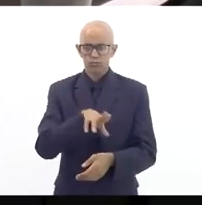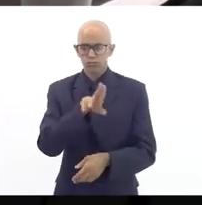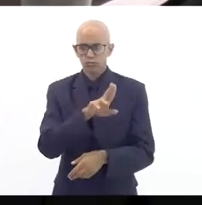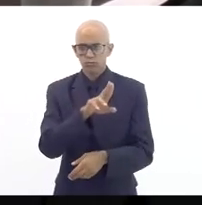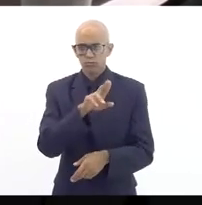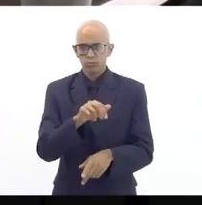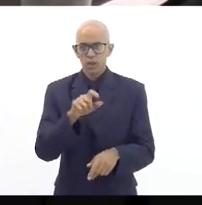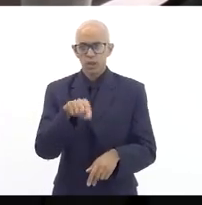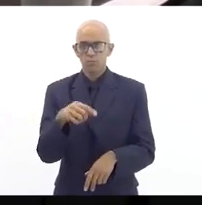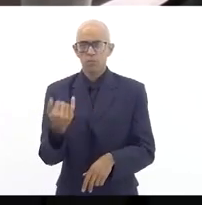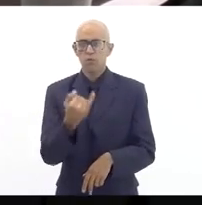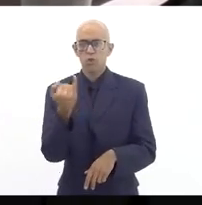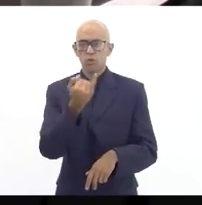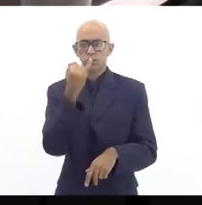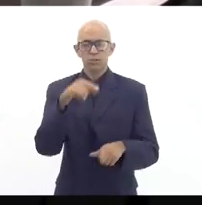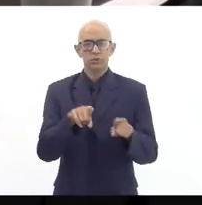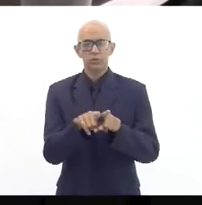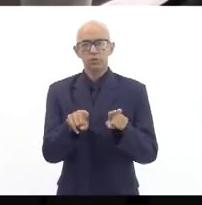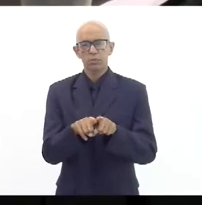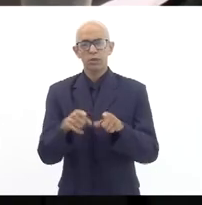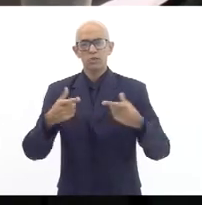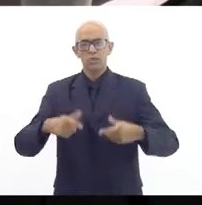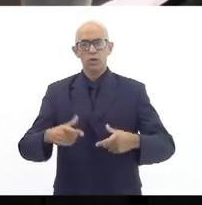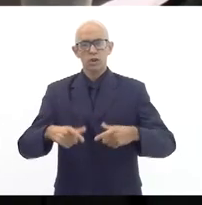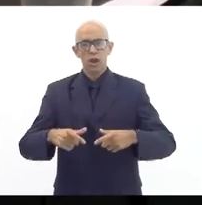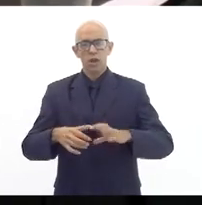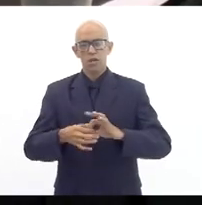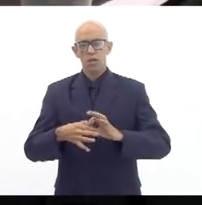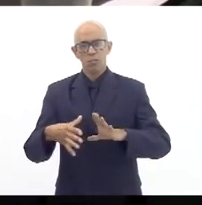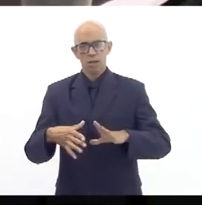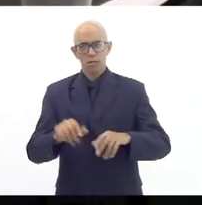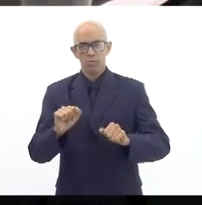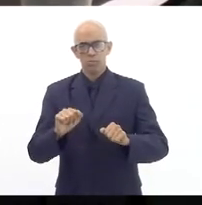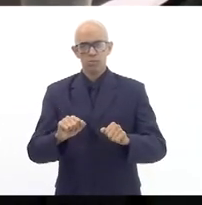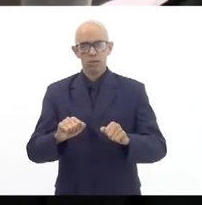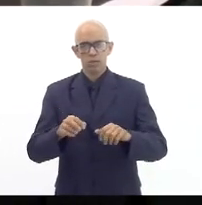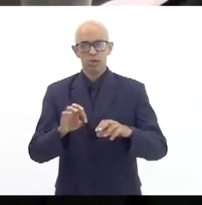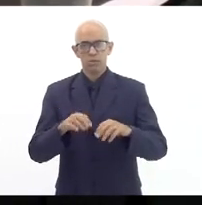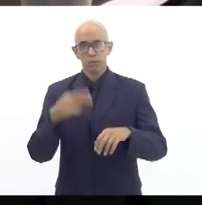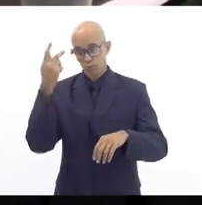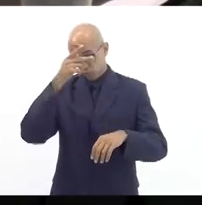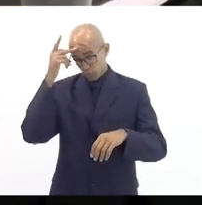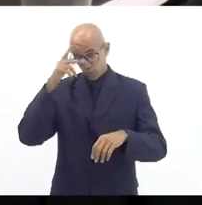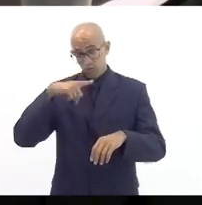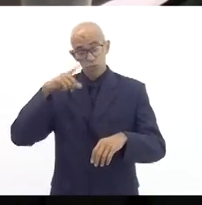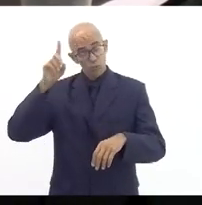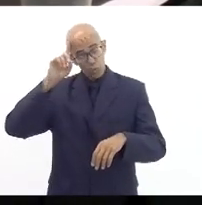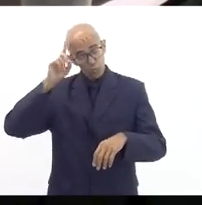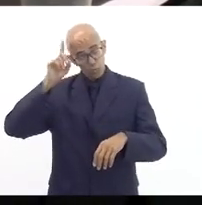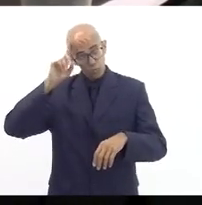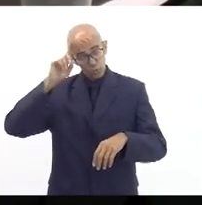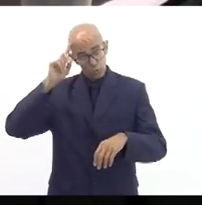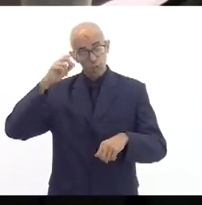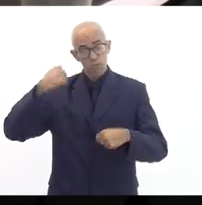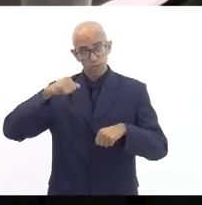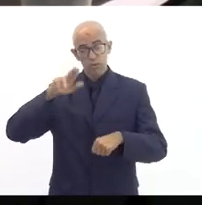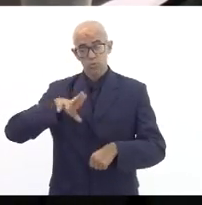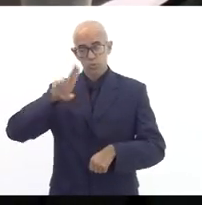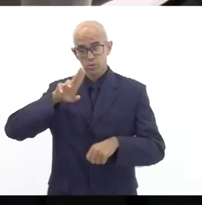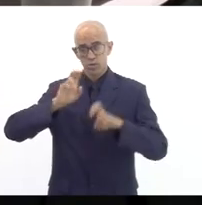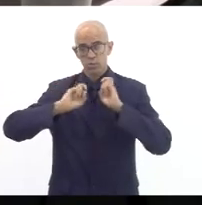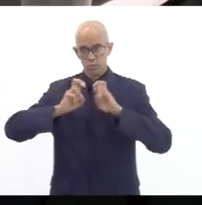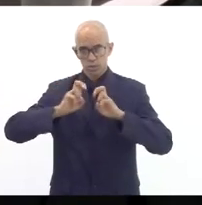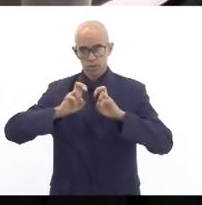importante esse espaço de aberto para quem todo dia tem a vida atravessada pelos trens. Os trens eles são,